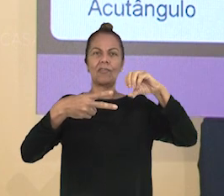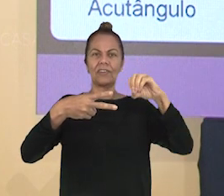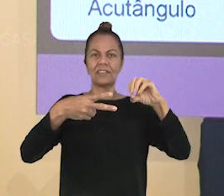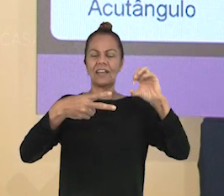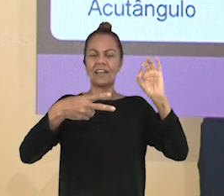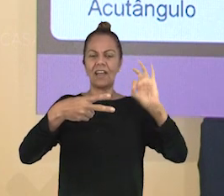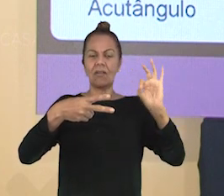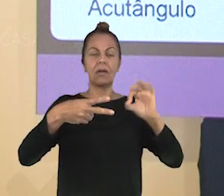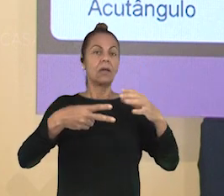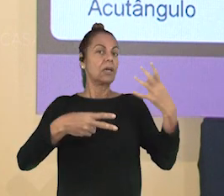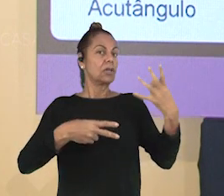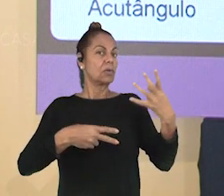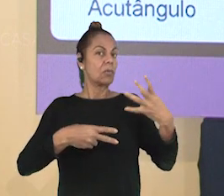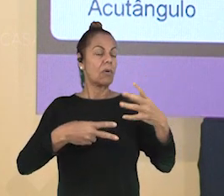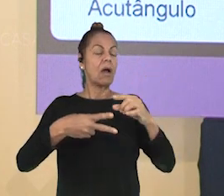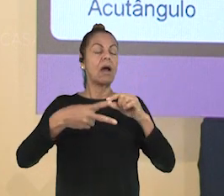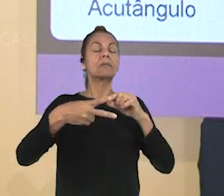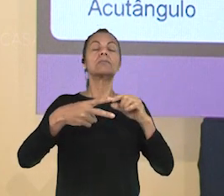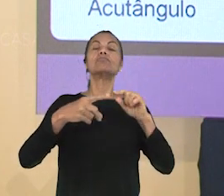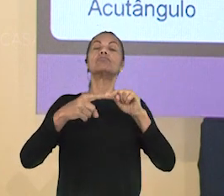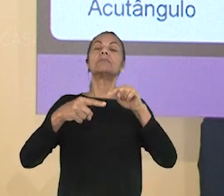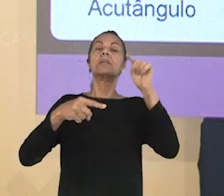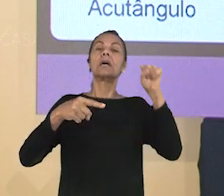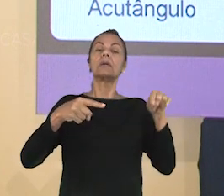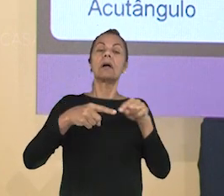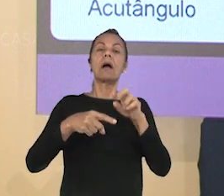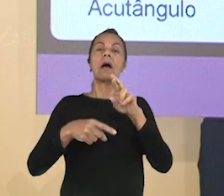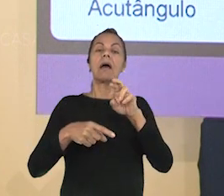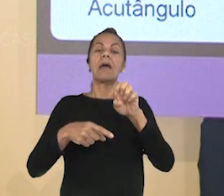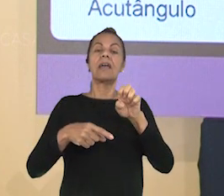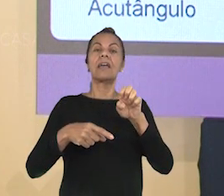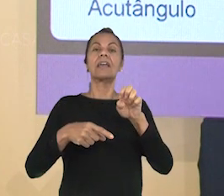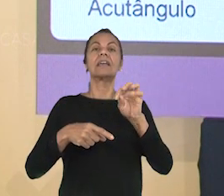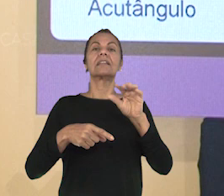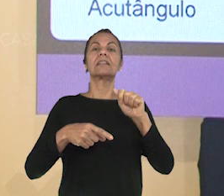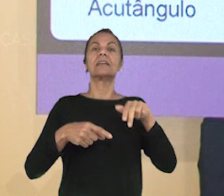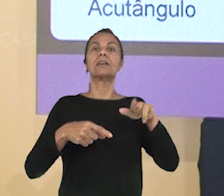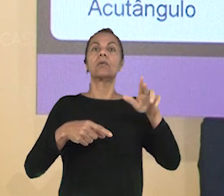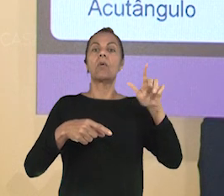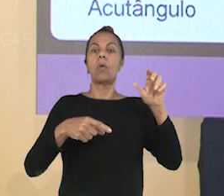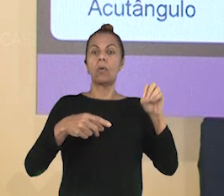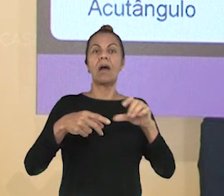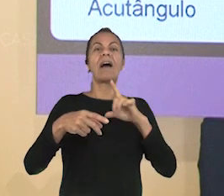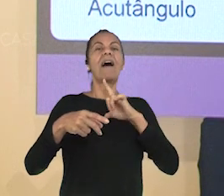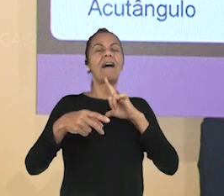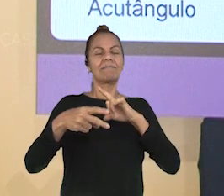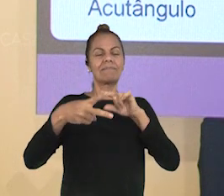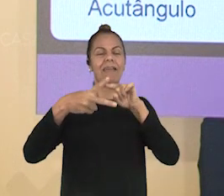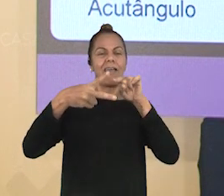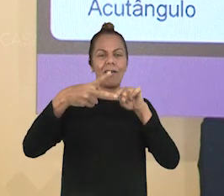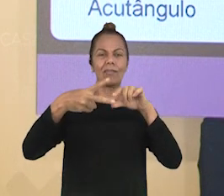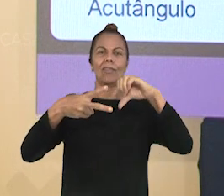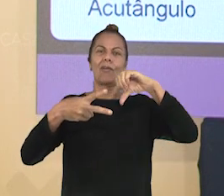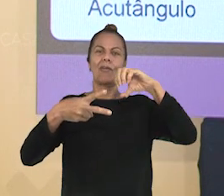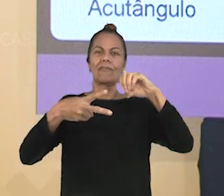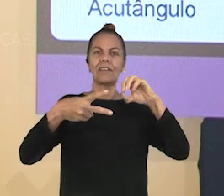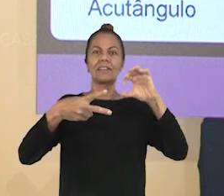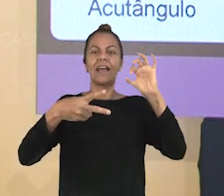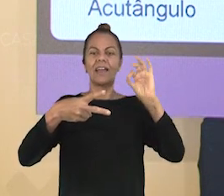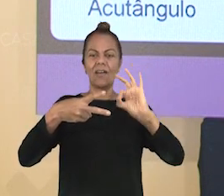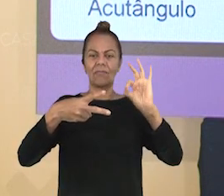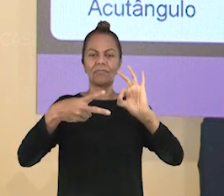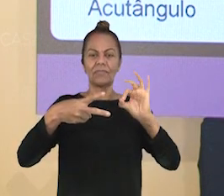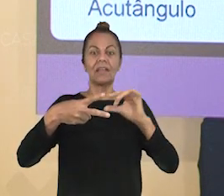90 graus. O quarto é um triângulo retângulo, pois possui um ângulo de 90 graus.